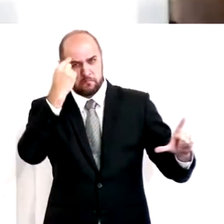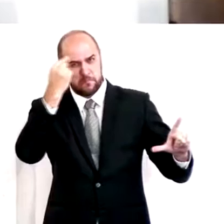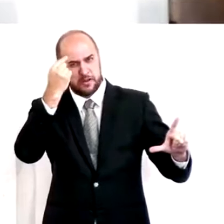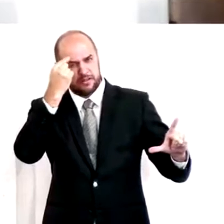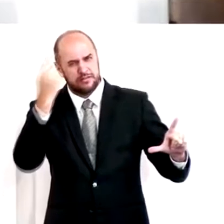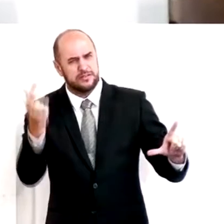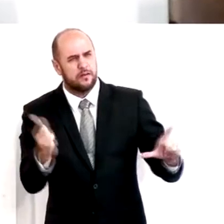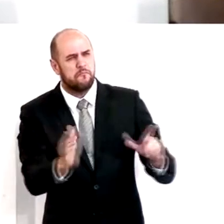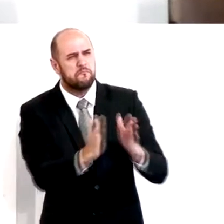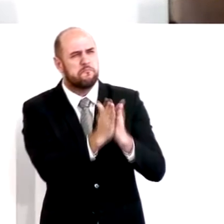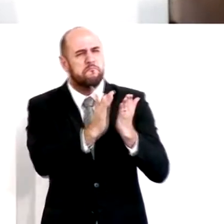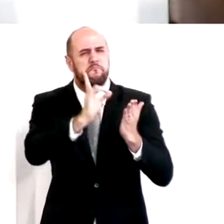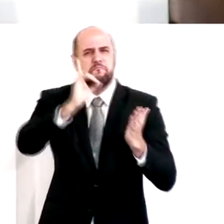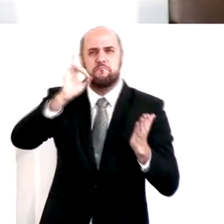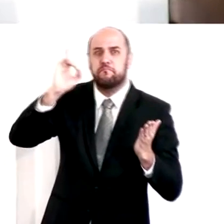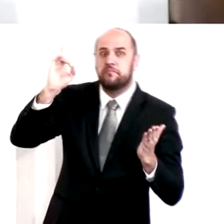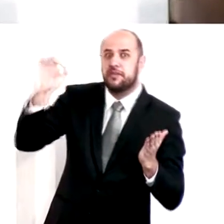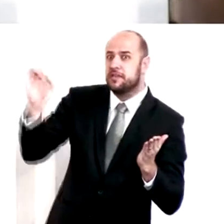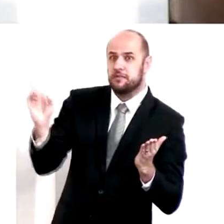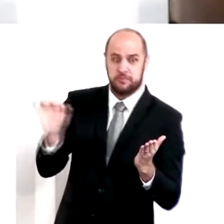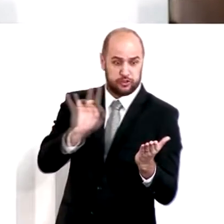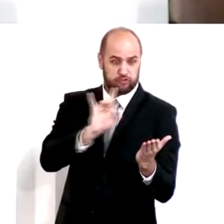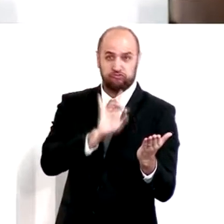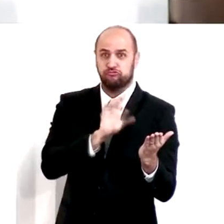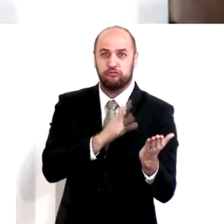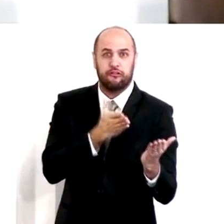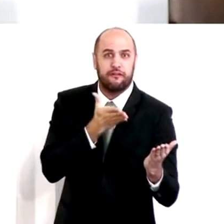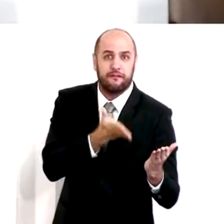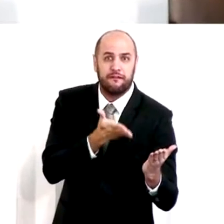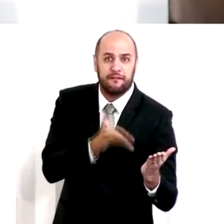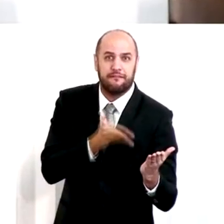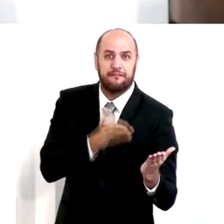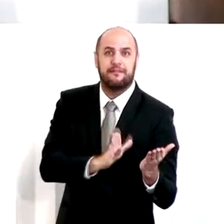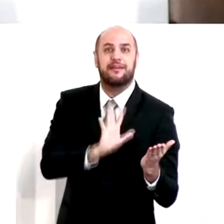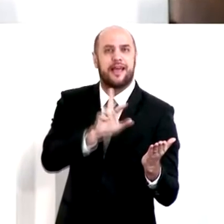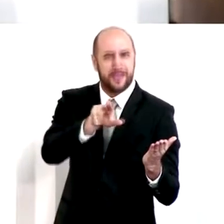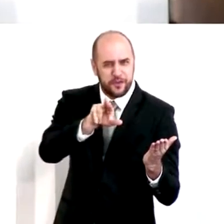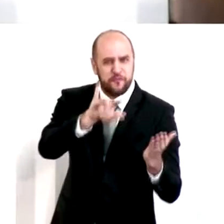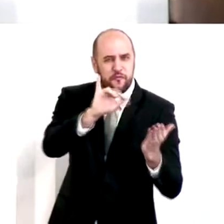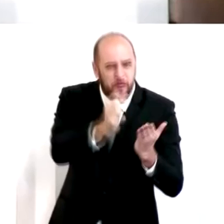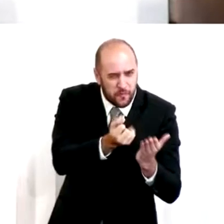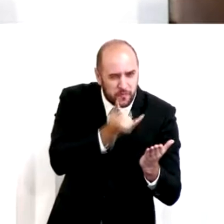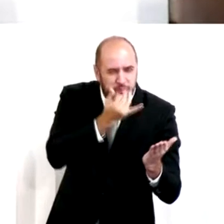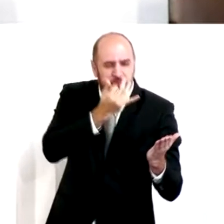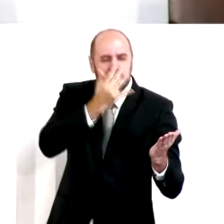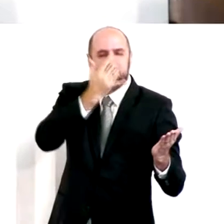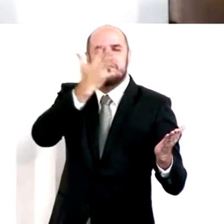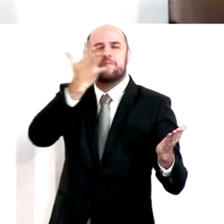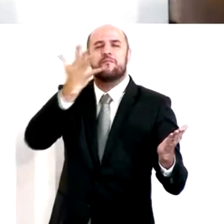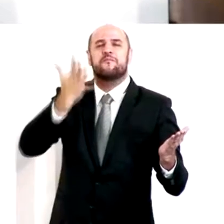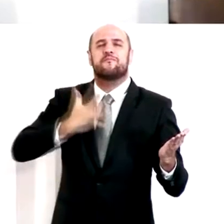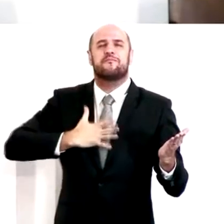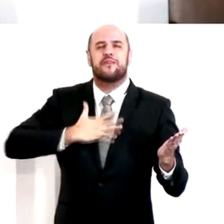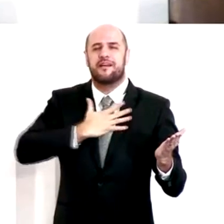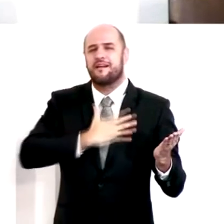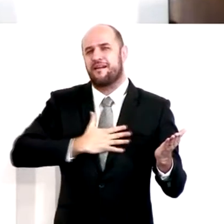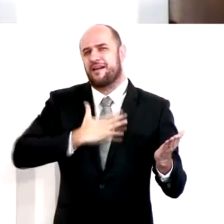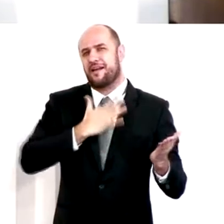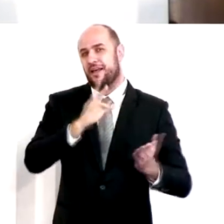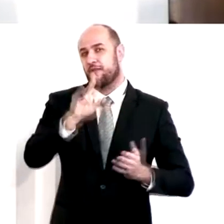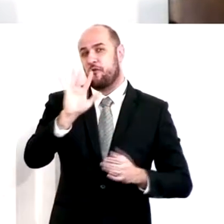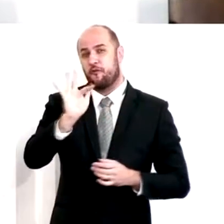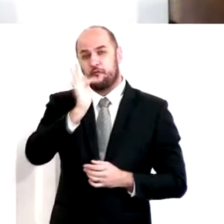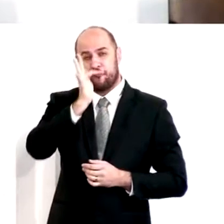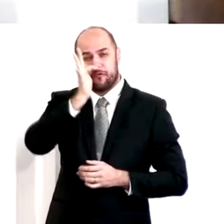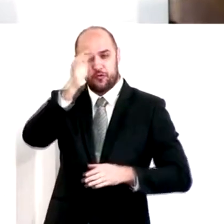a palavra de Deus por si só é esse aroma suave, a palavra de Deus é como uma flor